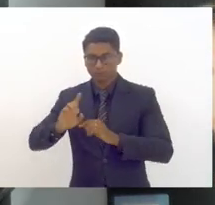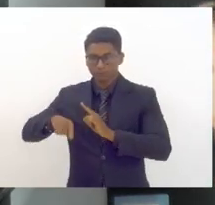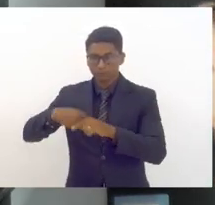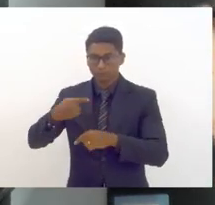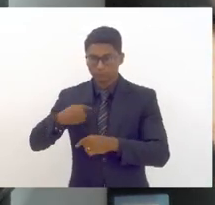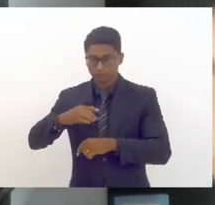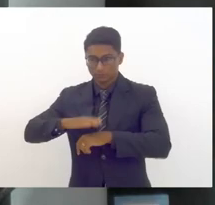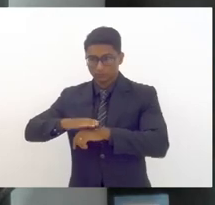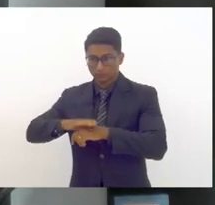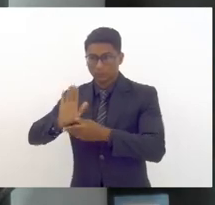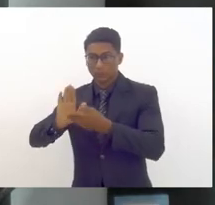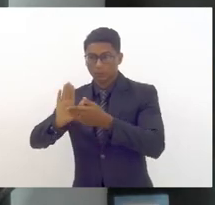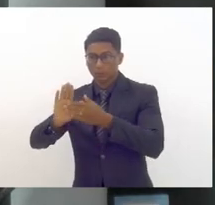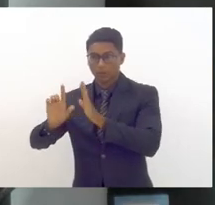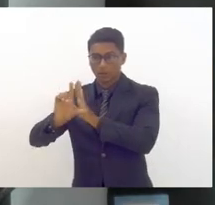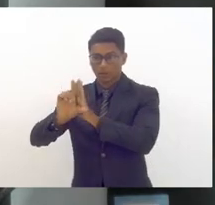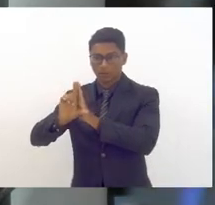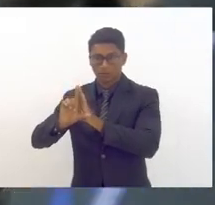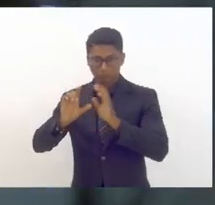nele?